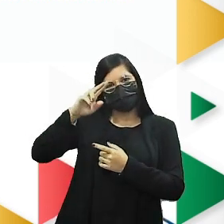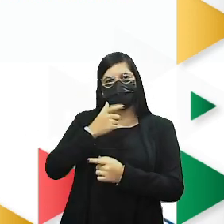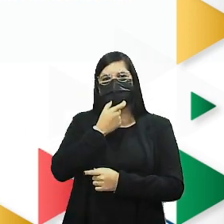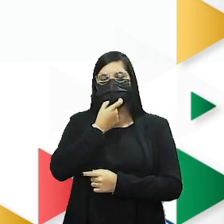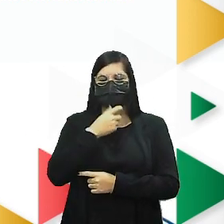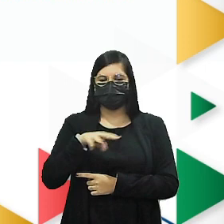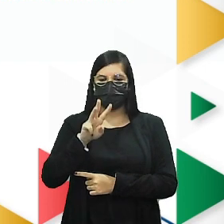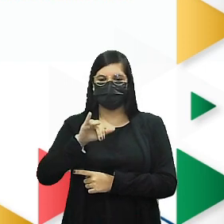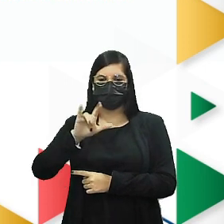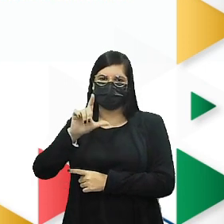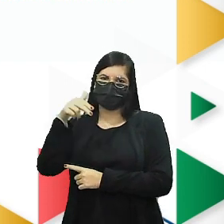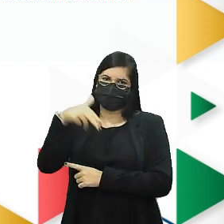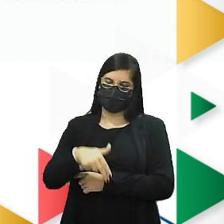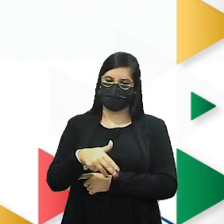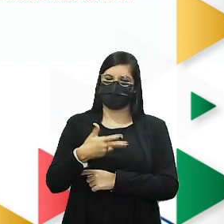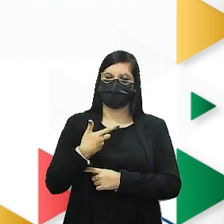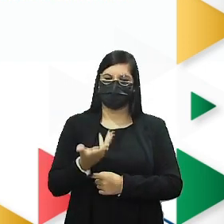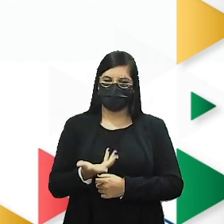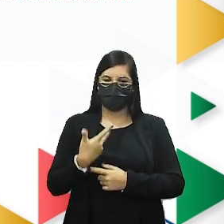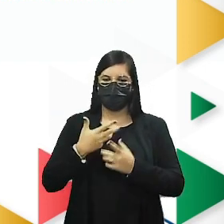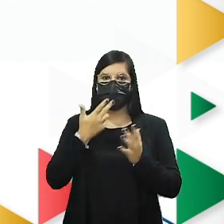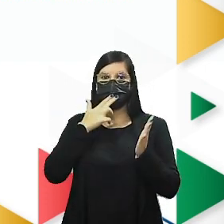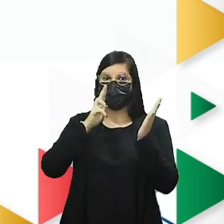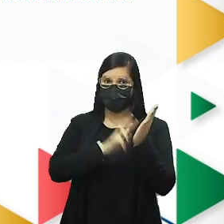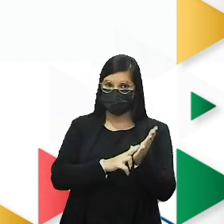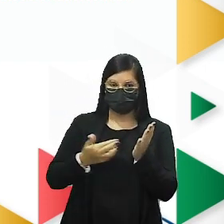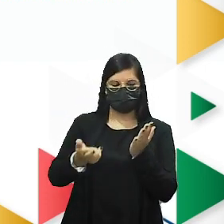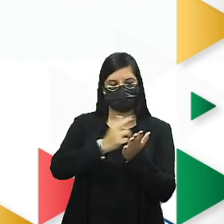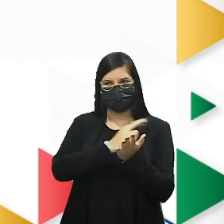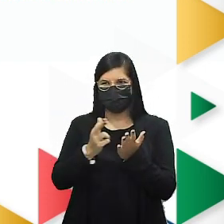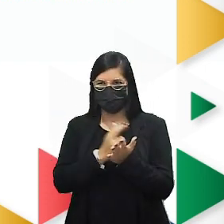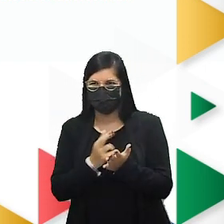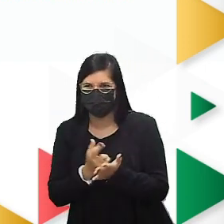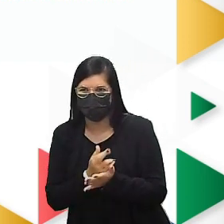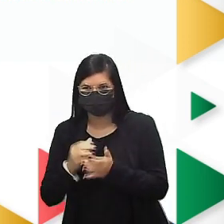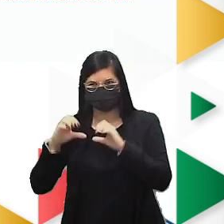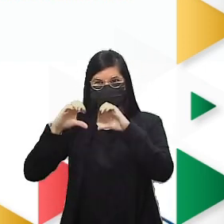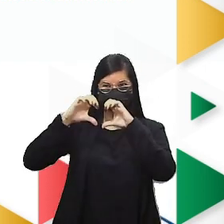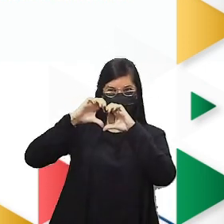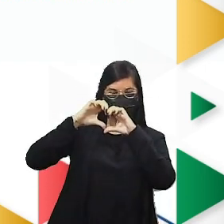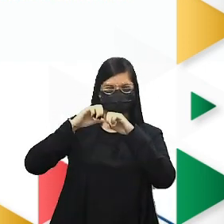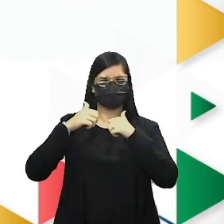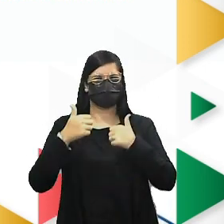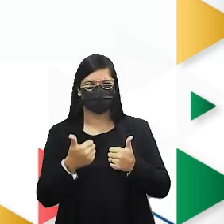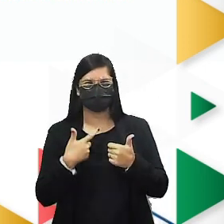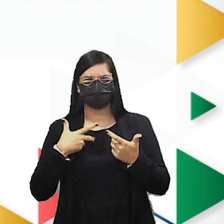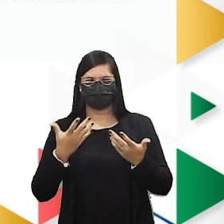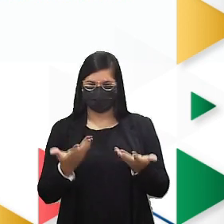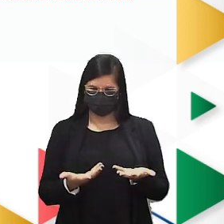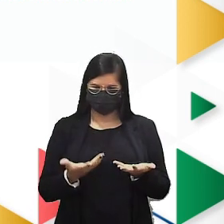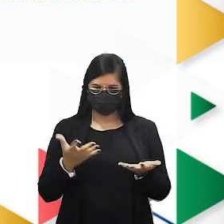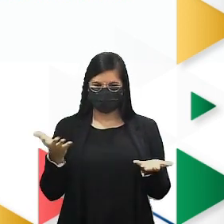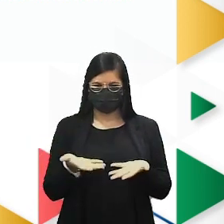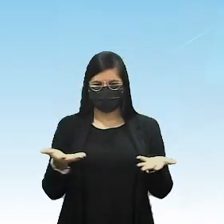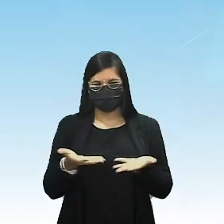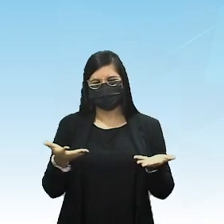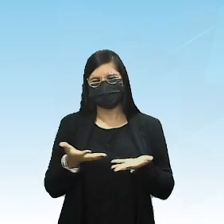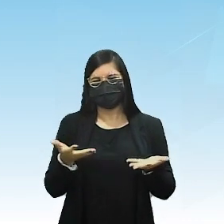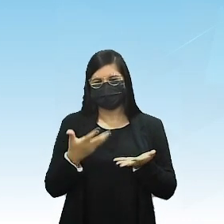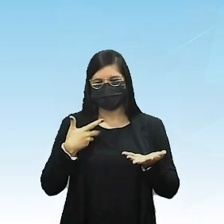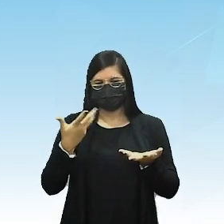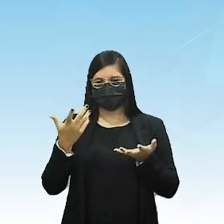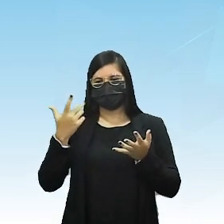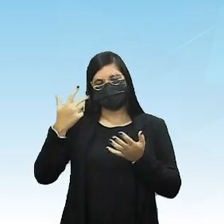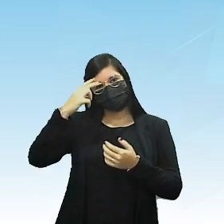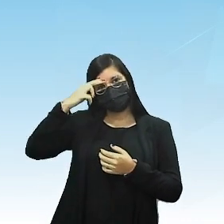inglês William John Tormes em carta enviada à revista The Athenaeum. Então, justamente por em alusão, né, ao